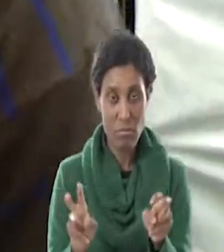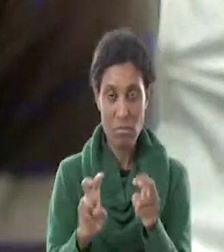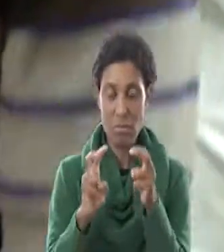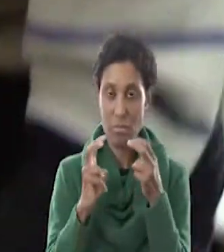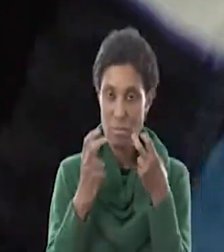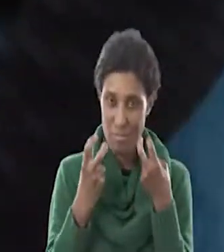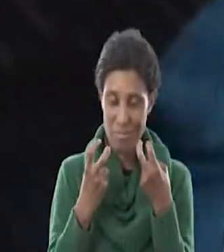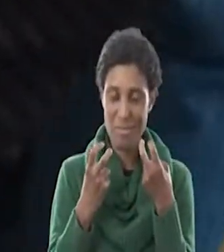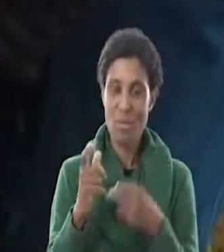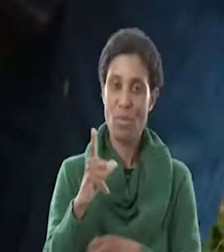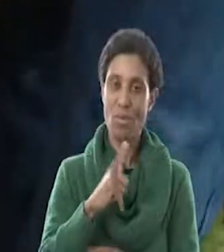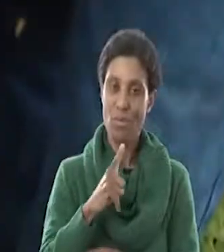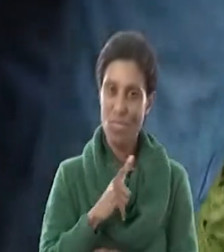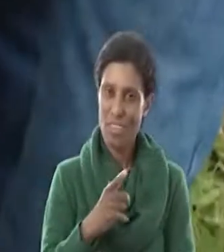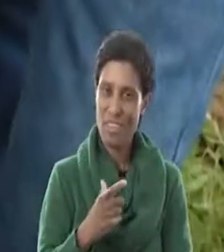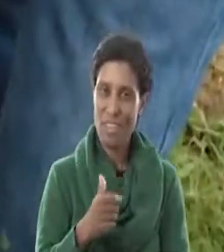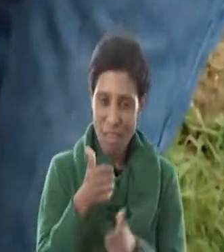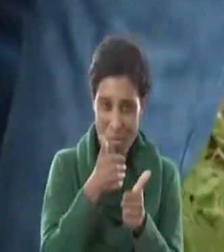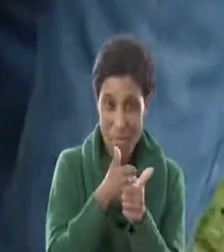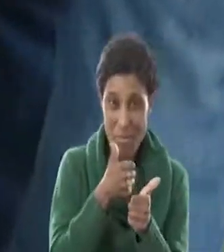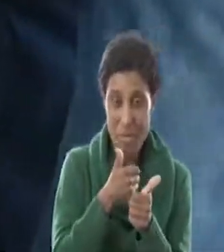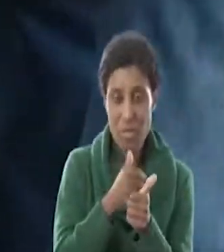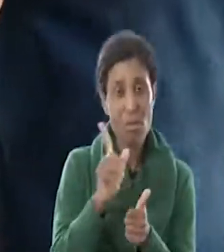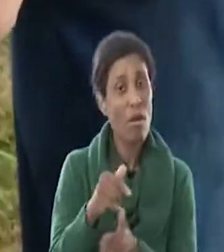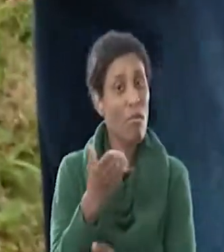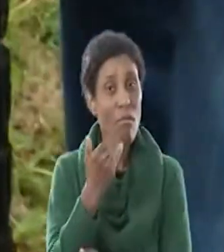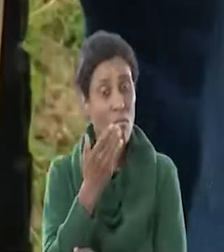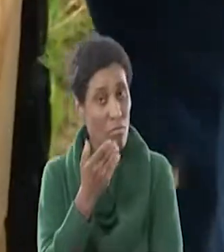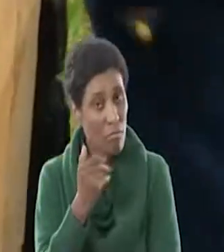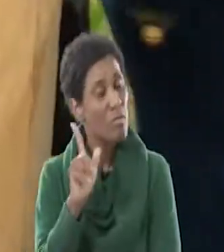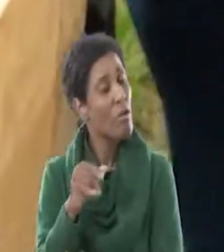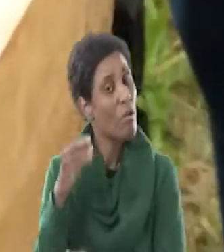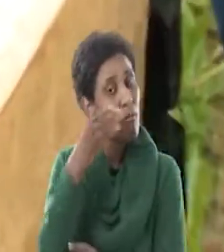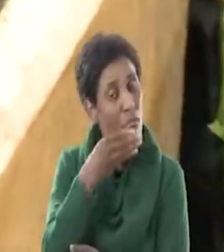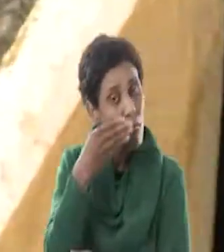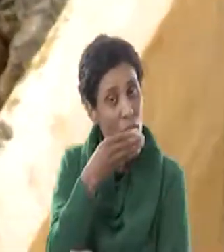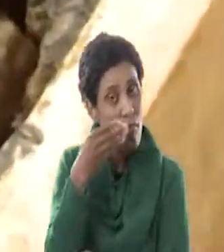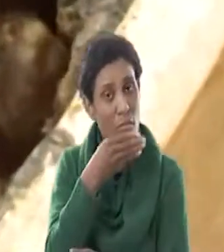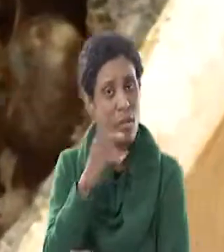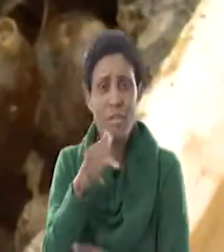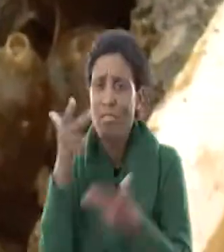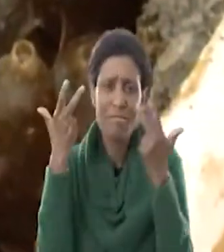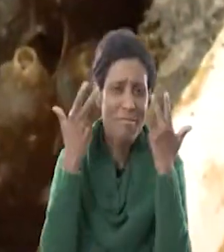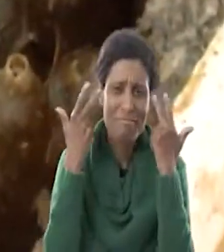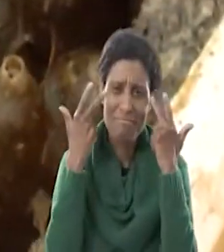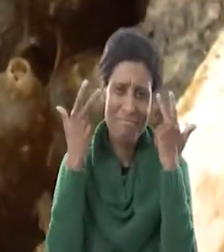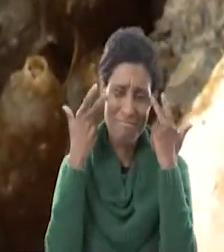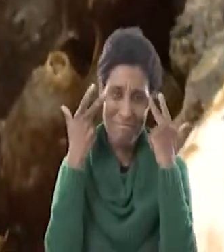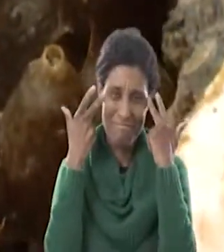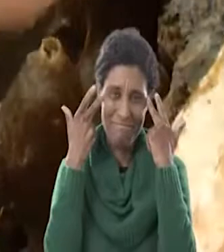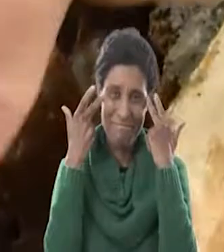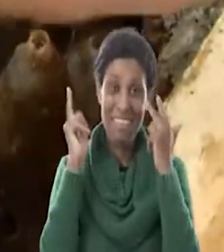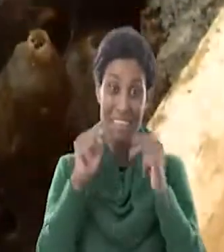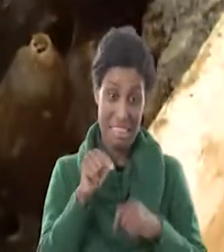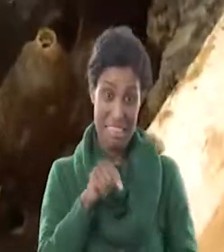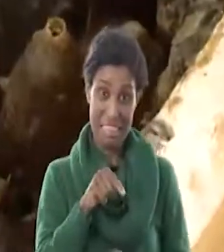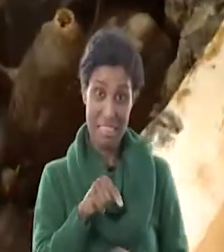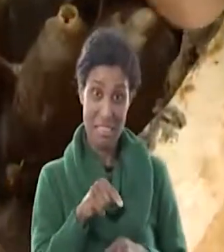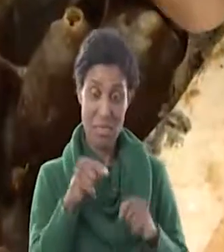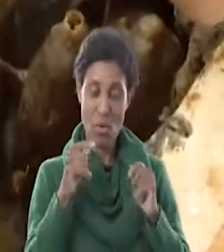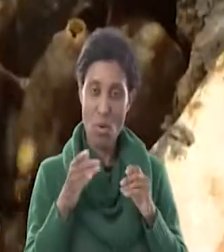podem ver, o que está aqui presente em volta é alimento, é mel, é natureza. E aqui